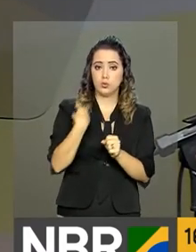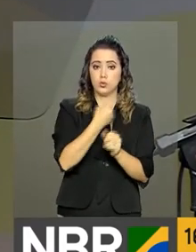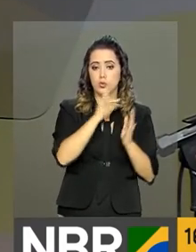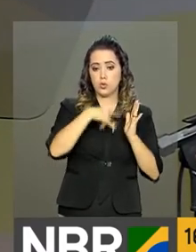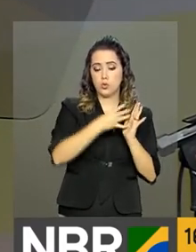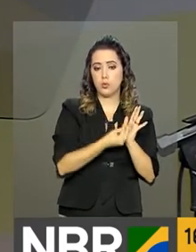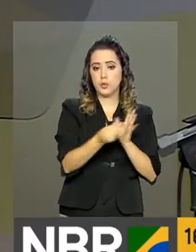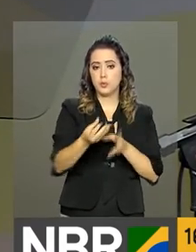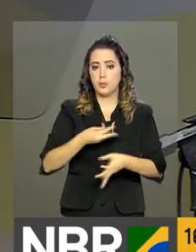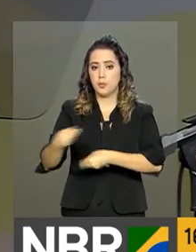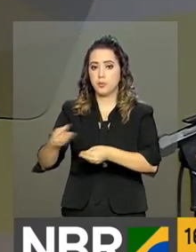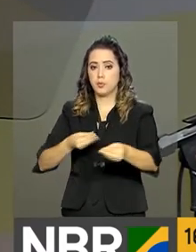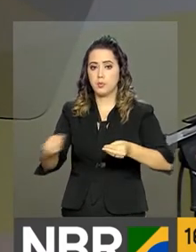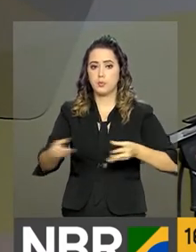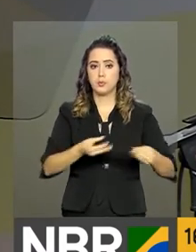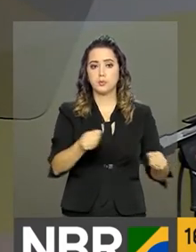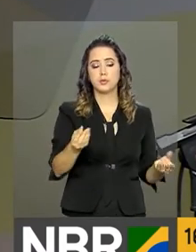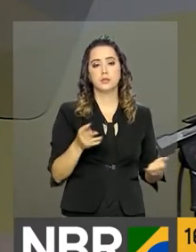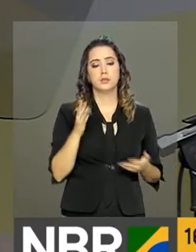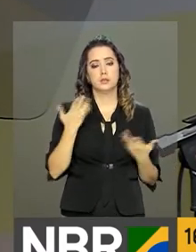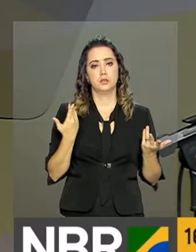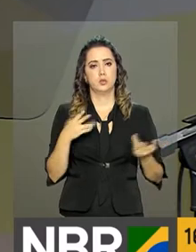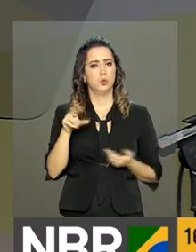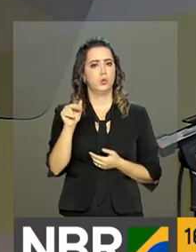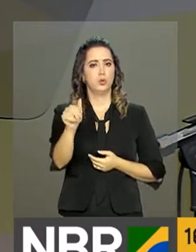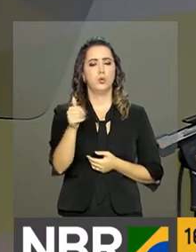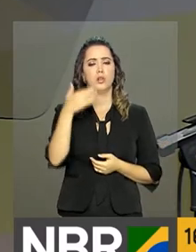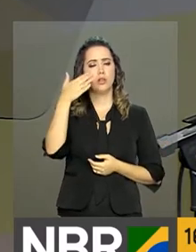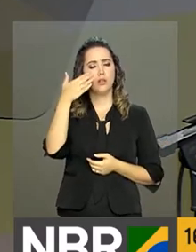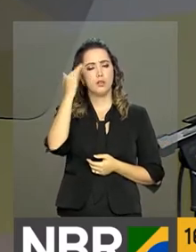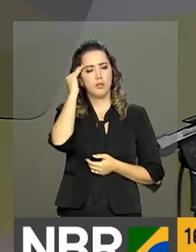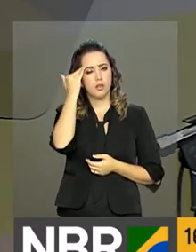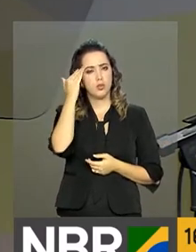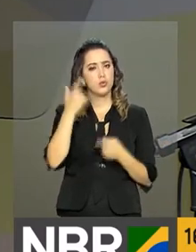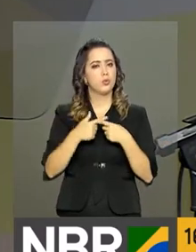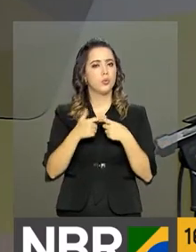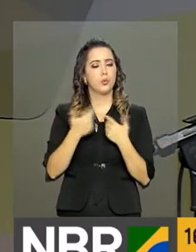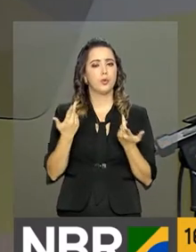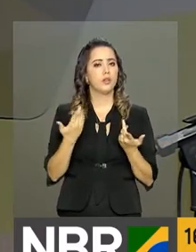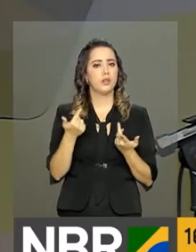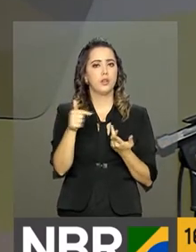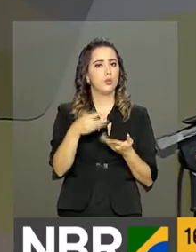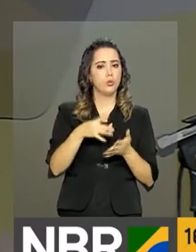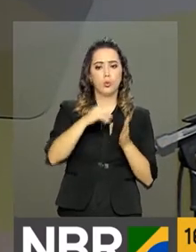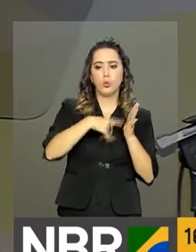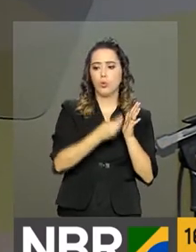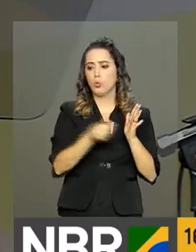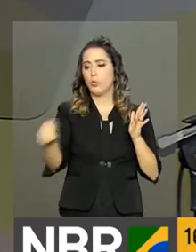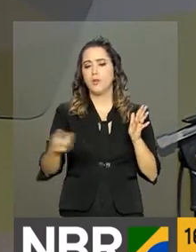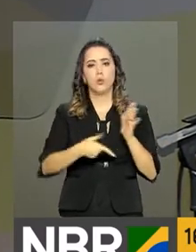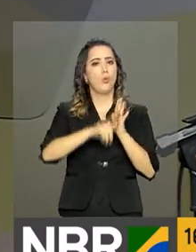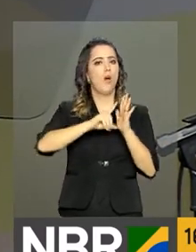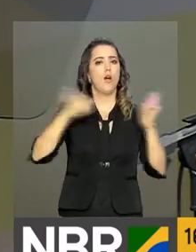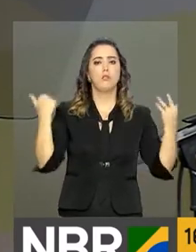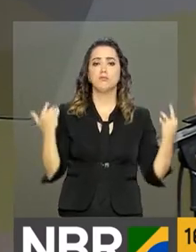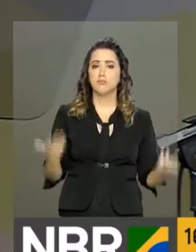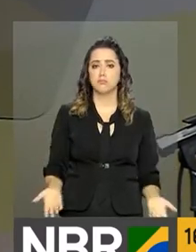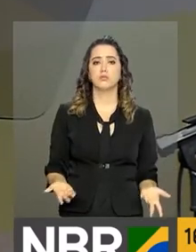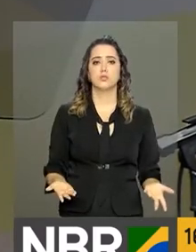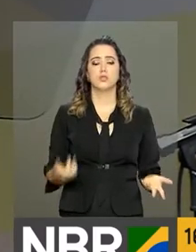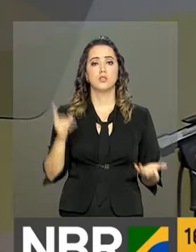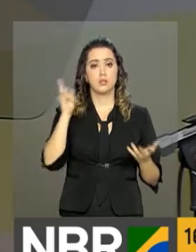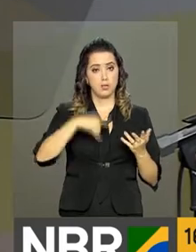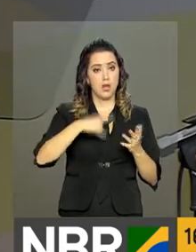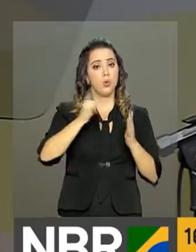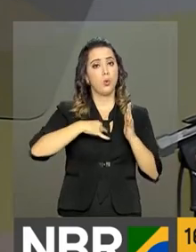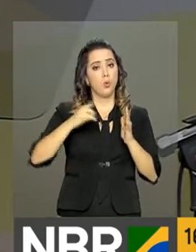nunca consegui entender, tão logo cheguei ao governo, por que é que nós não distribuímos esses títulos. Regularização fundiária, urbana e